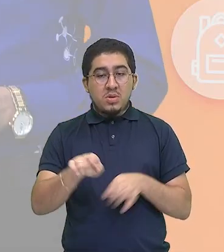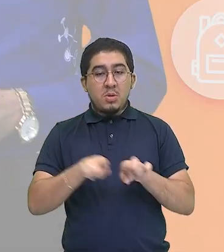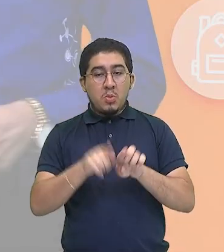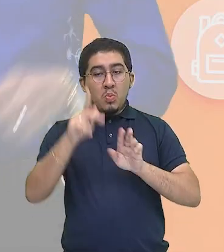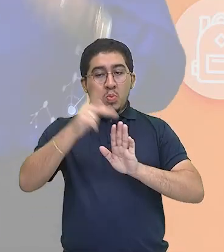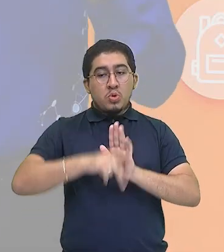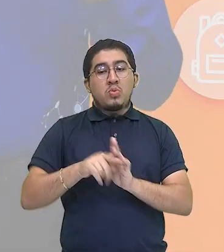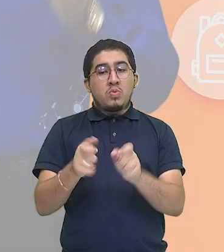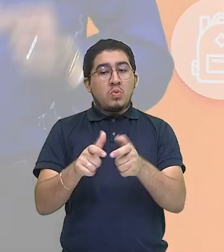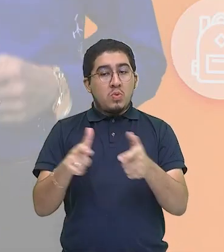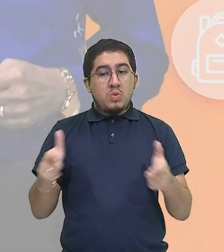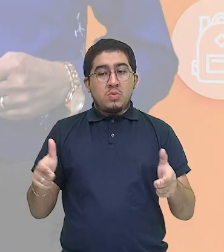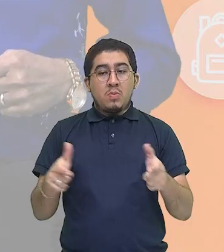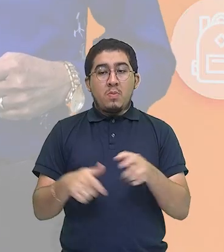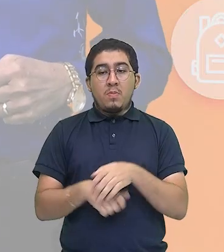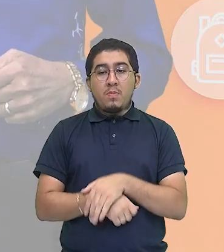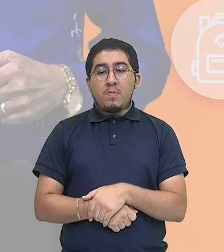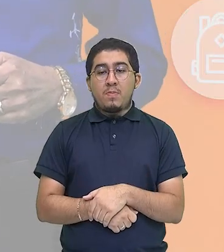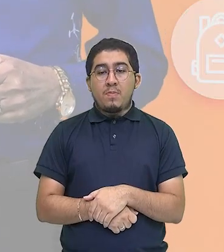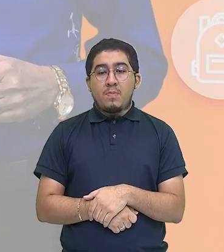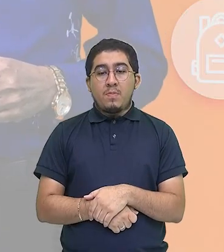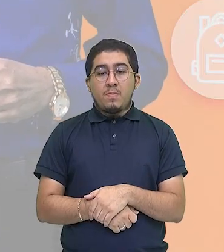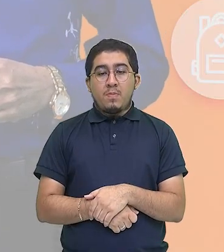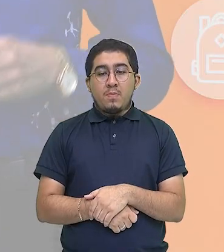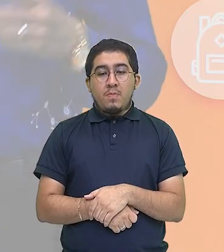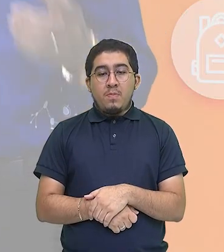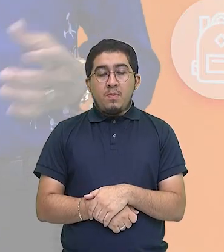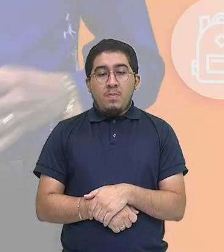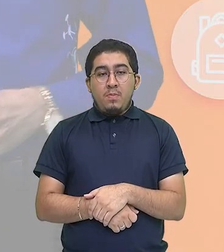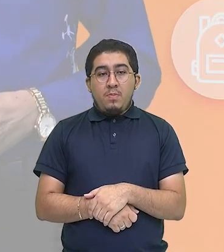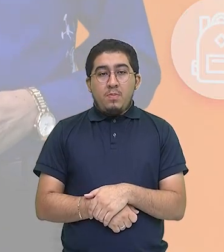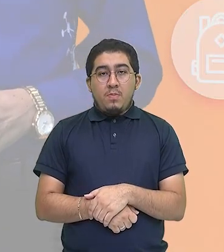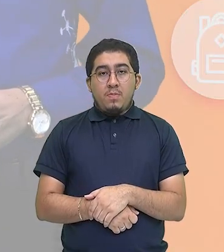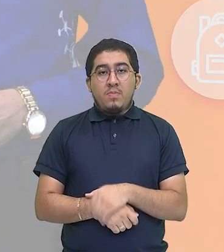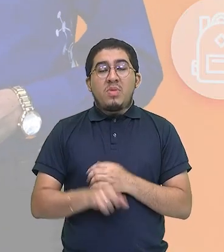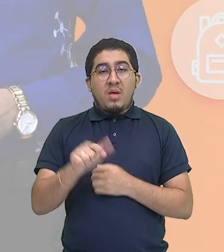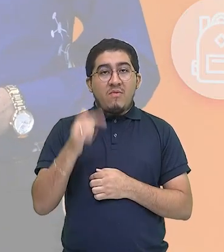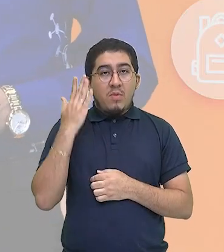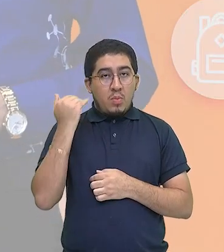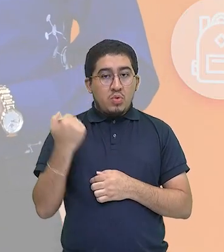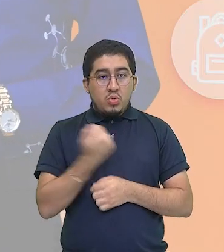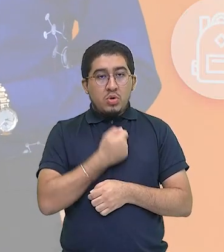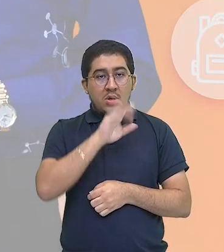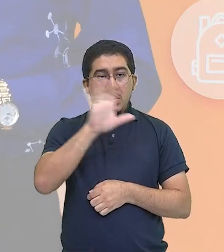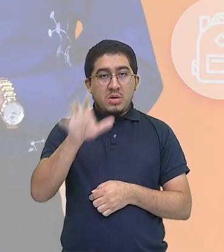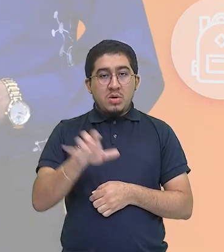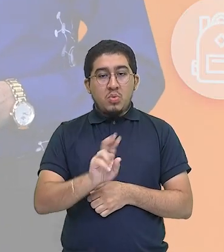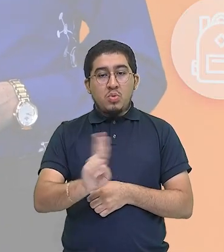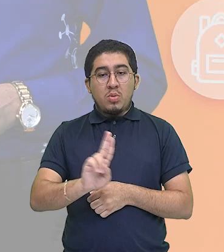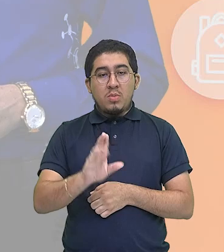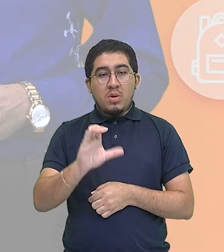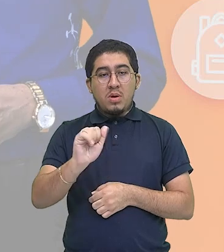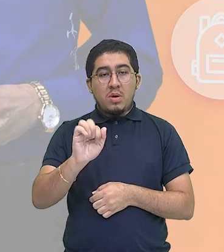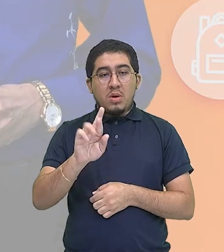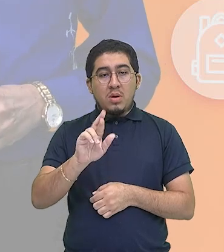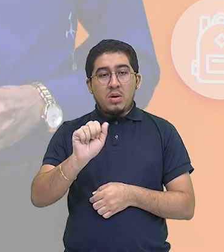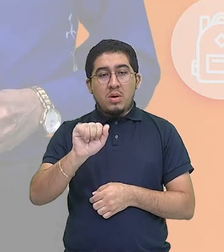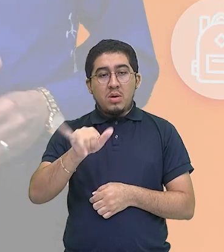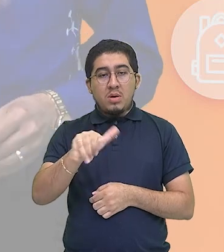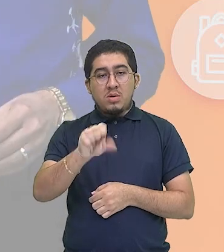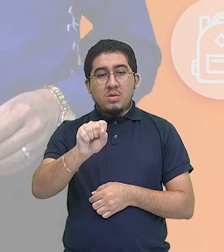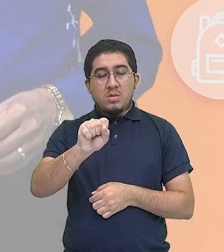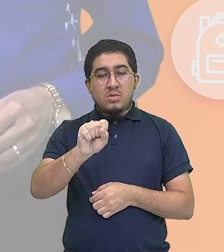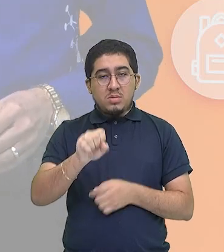um projeto que também é muito conhecido aqui na nossa região, que é o Projeto Carajás. E